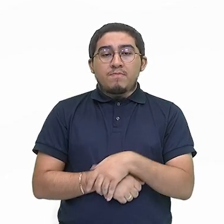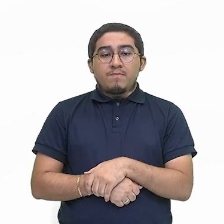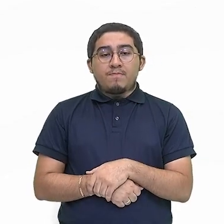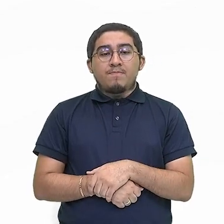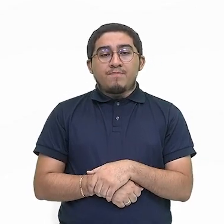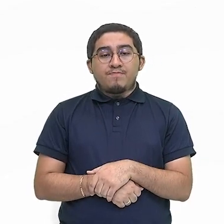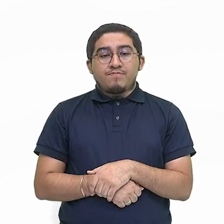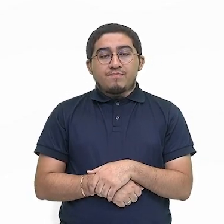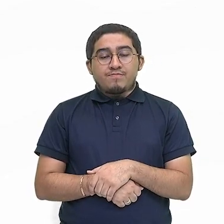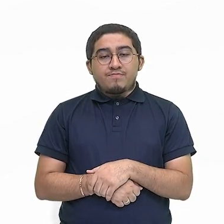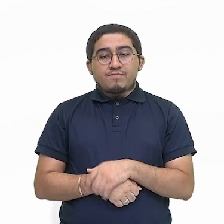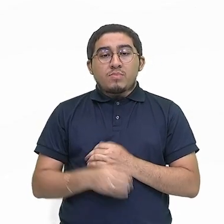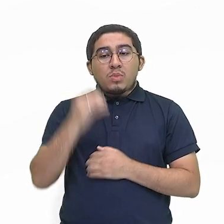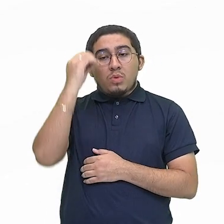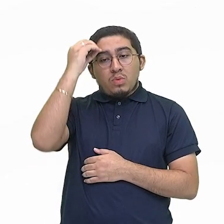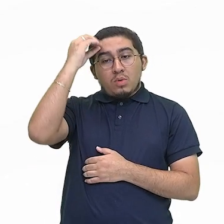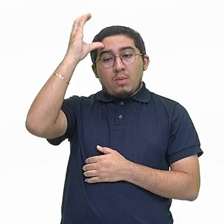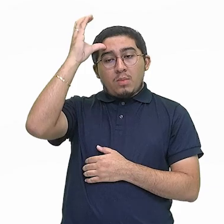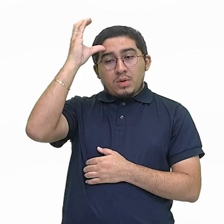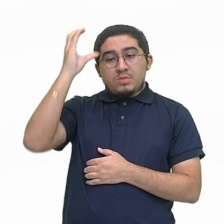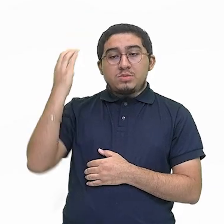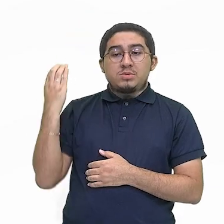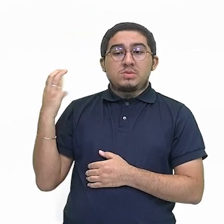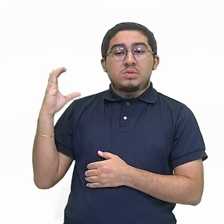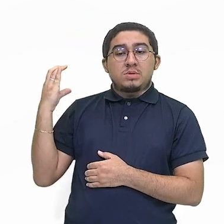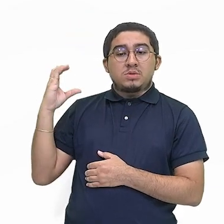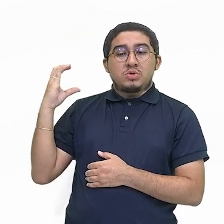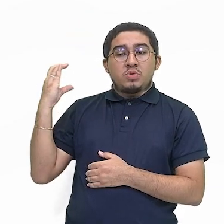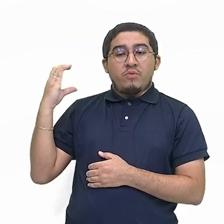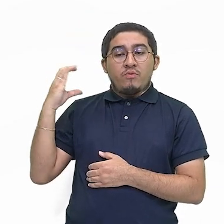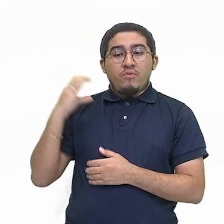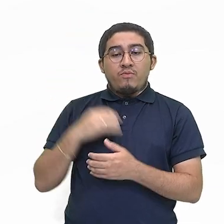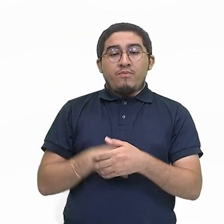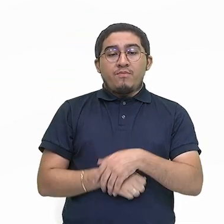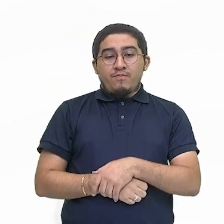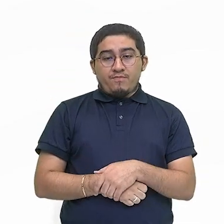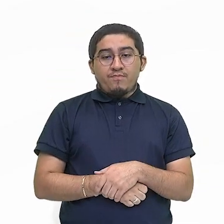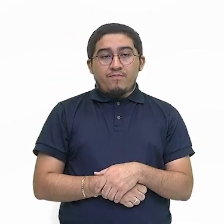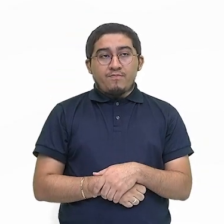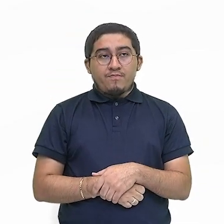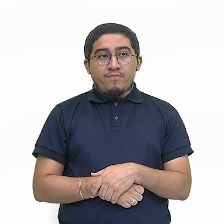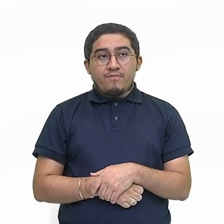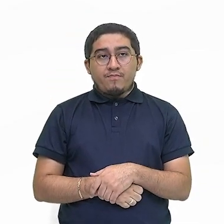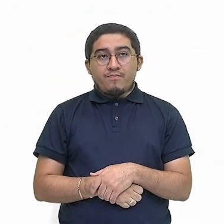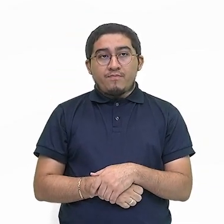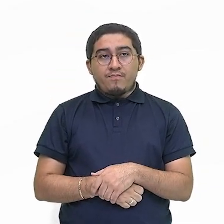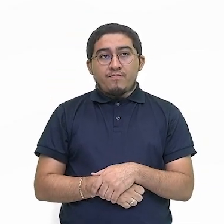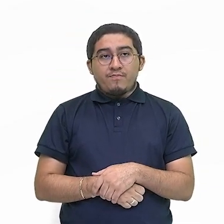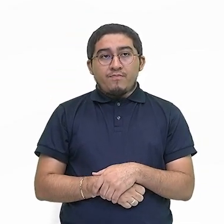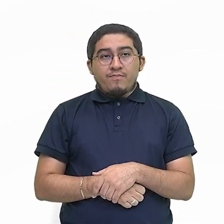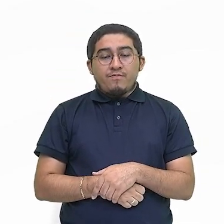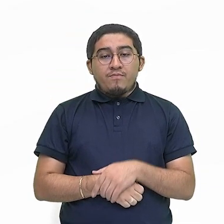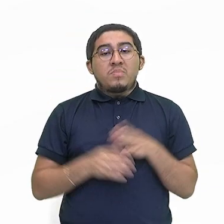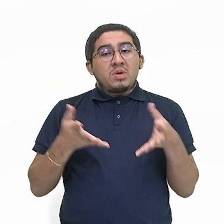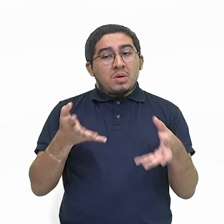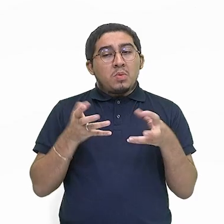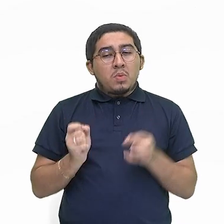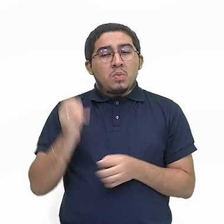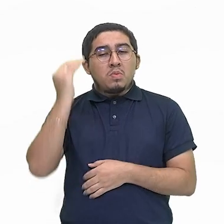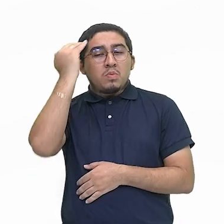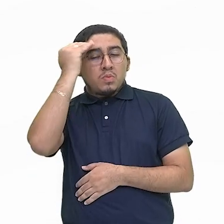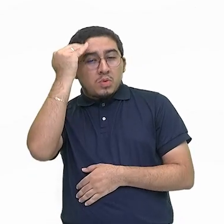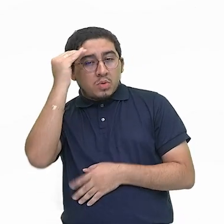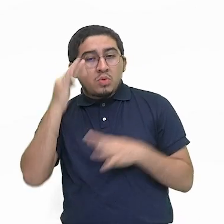O conhecimento científico, que é um conhecimento que é aquele que busca obter essa questão